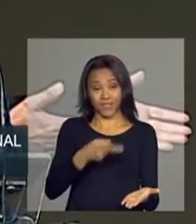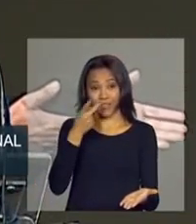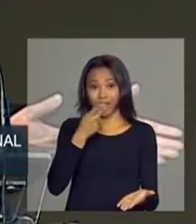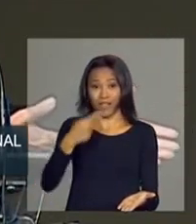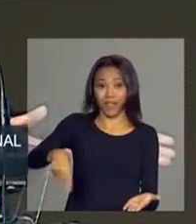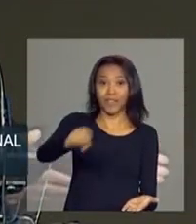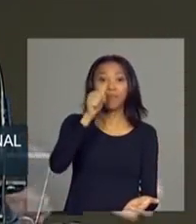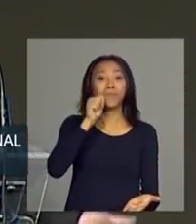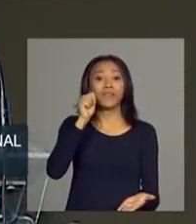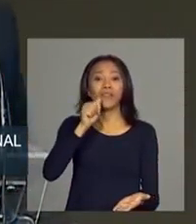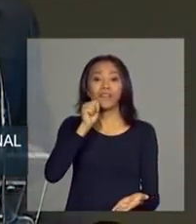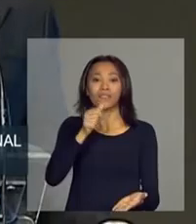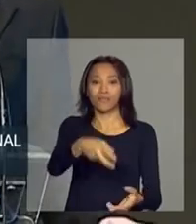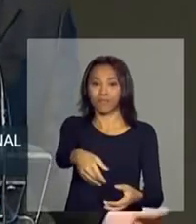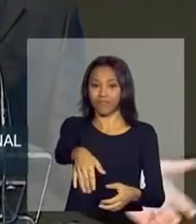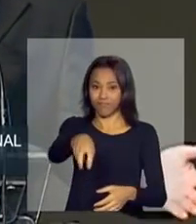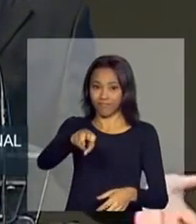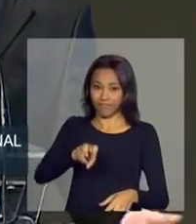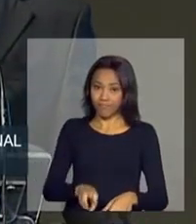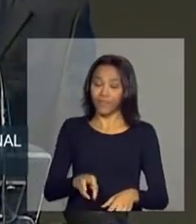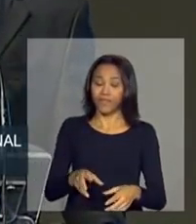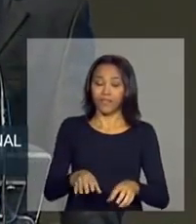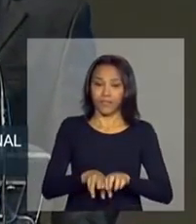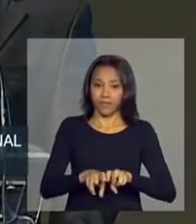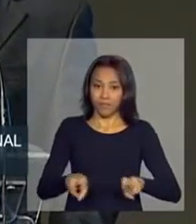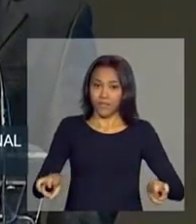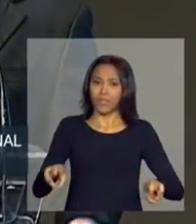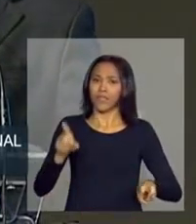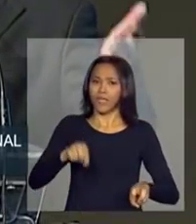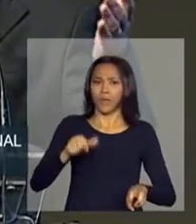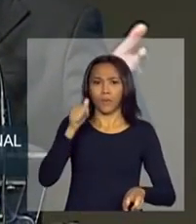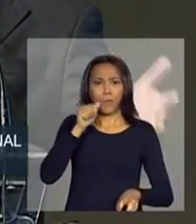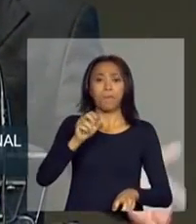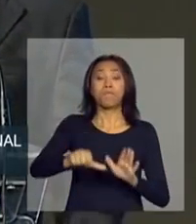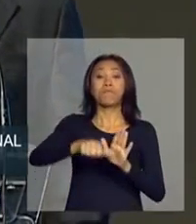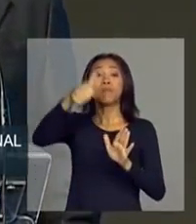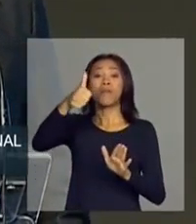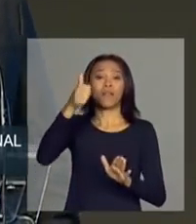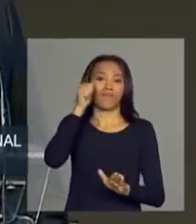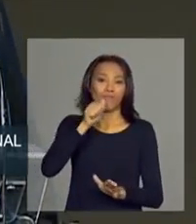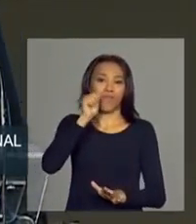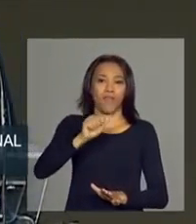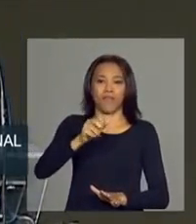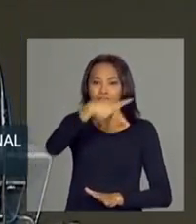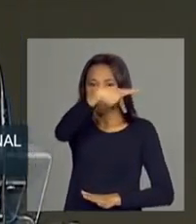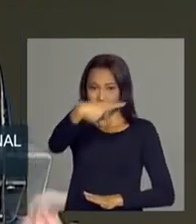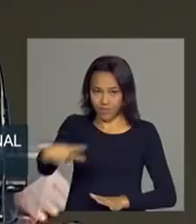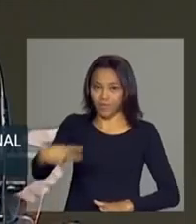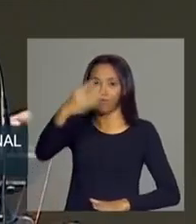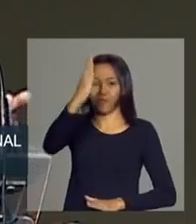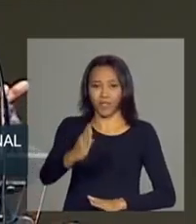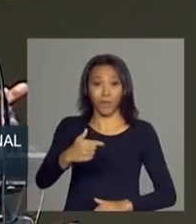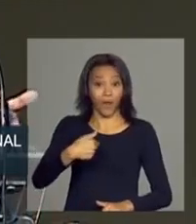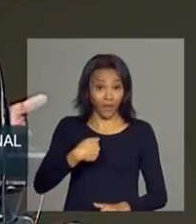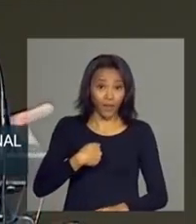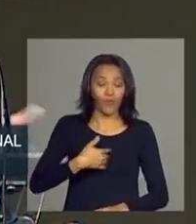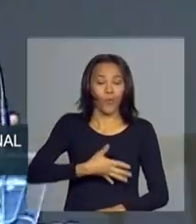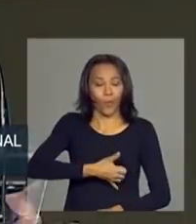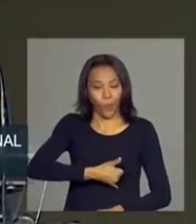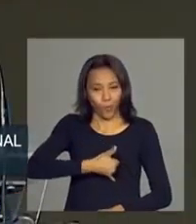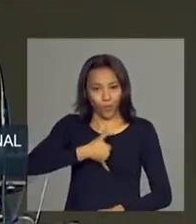eu tenho a alegria, a honra de participar do governo de uma mulher, e logo